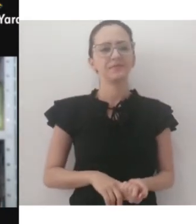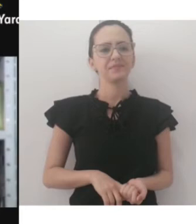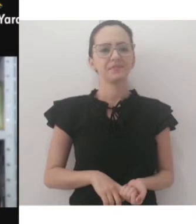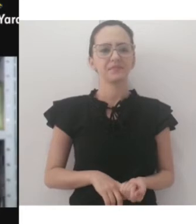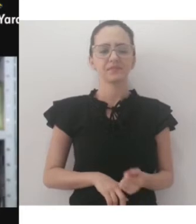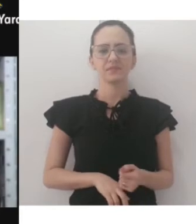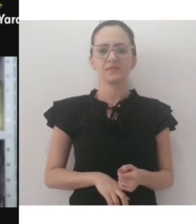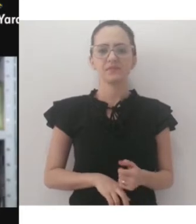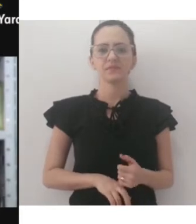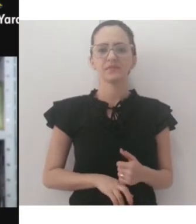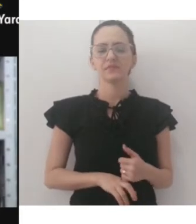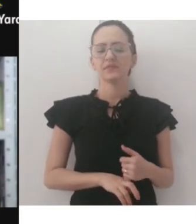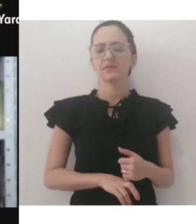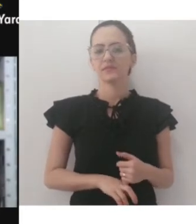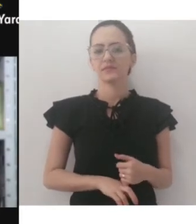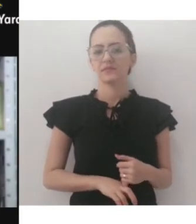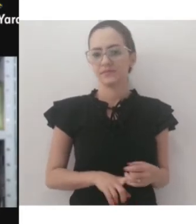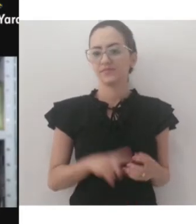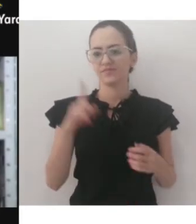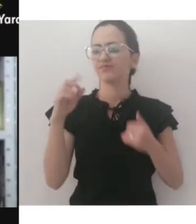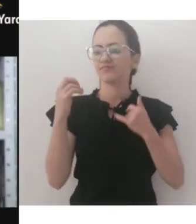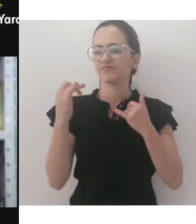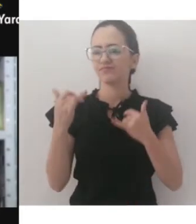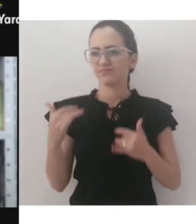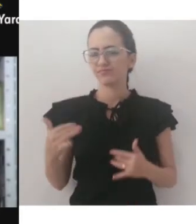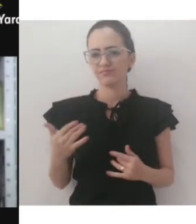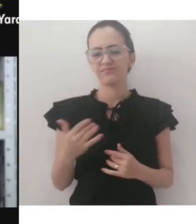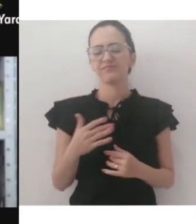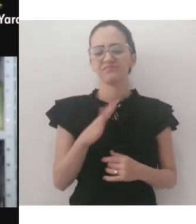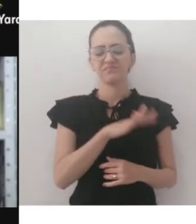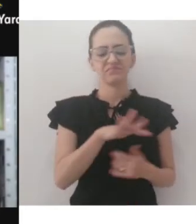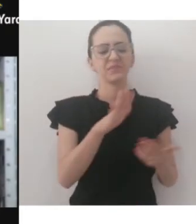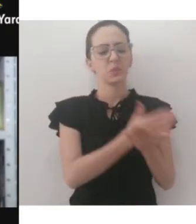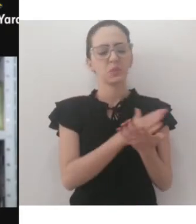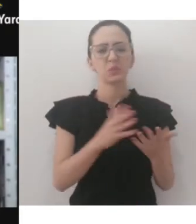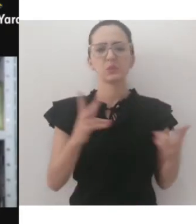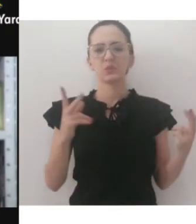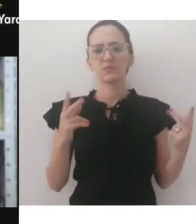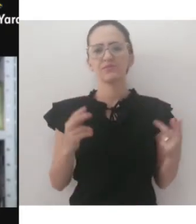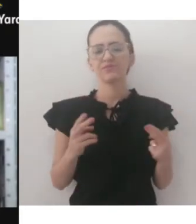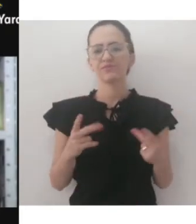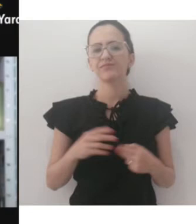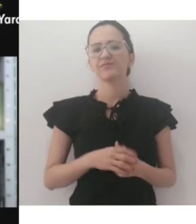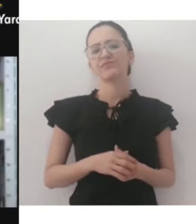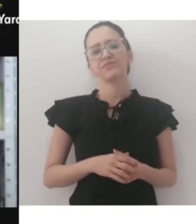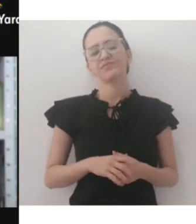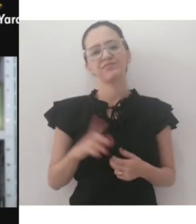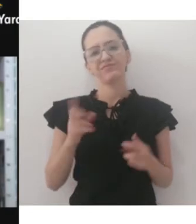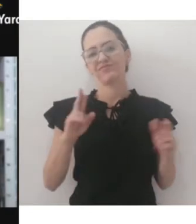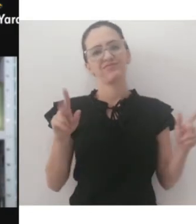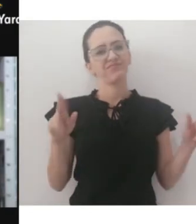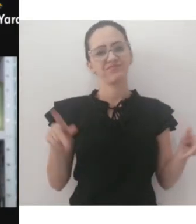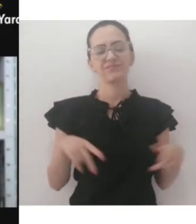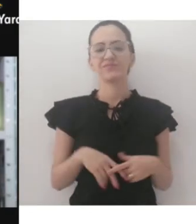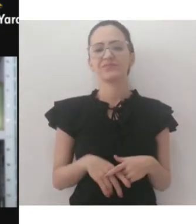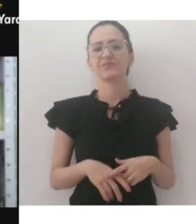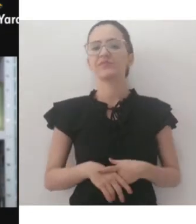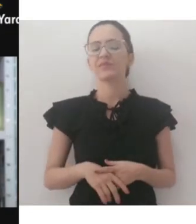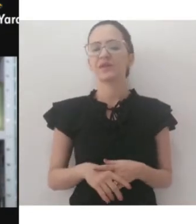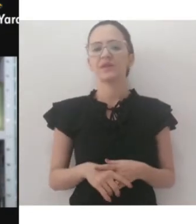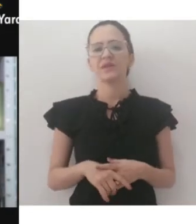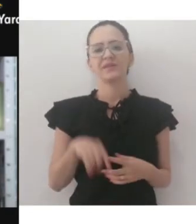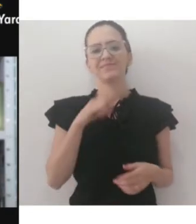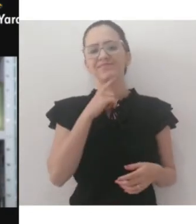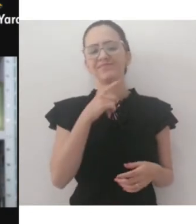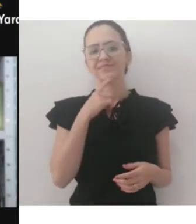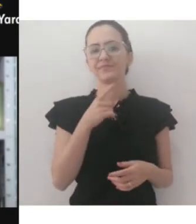Karina, quando você falou aí, e a gente precisa falar de realidade aqui. Muitas pessoas, Karina, infelizmente não podem fazer o que